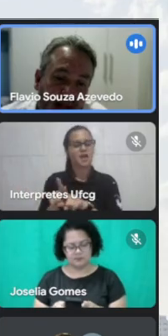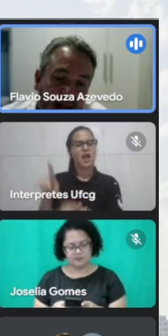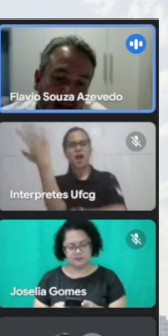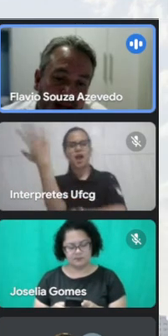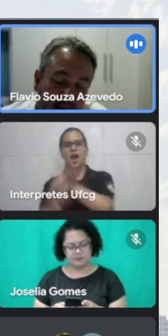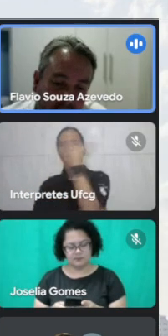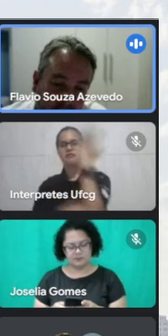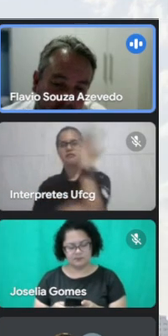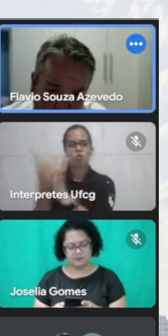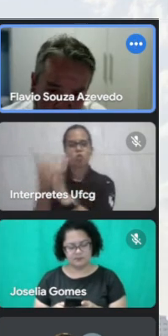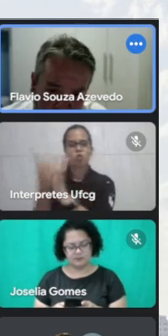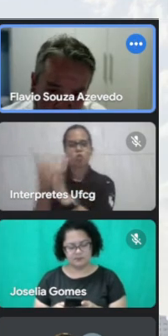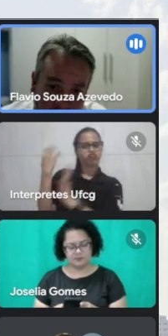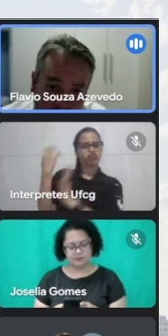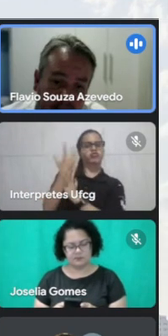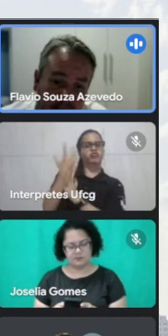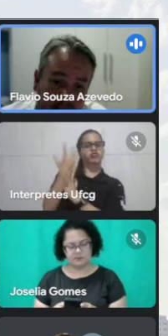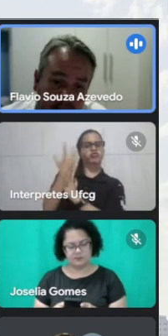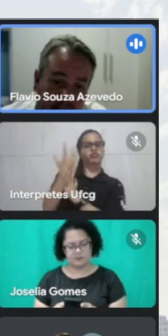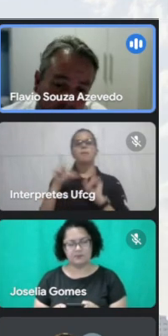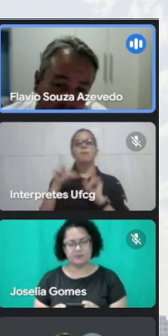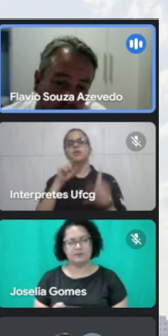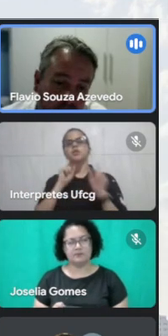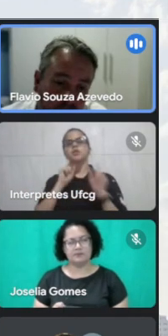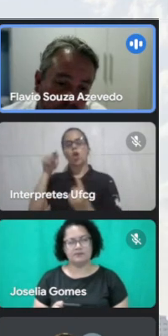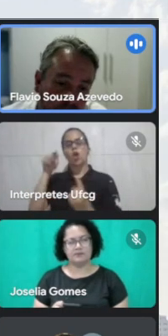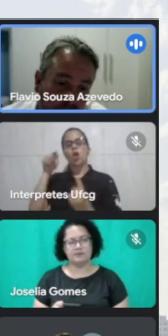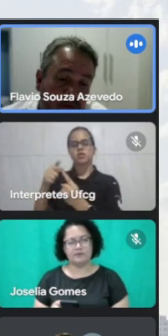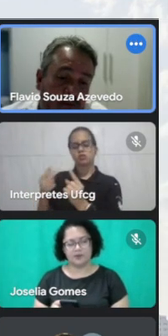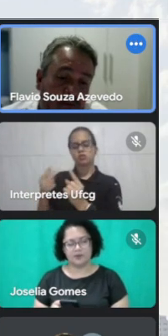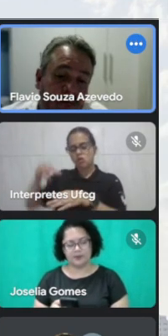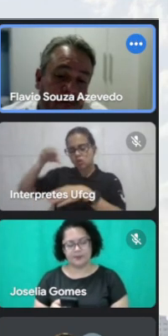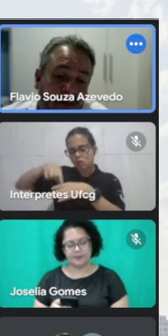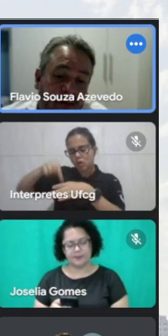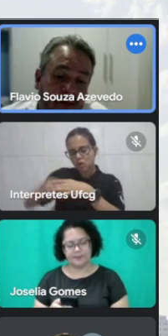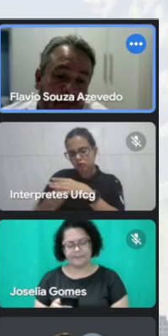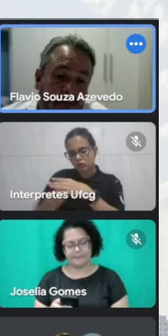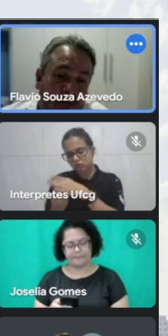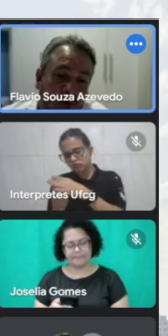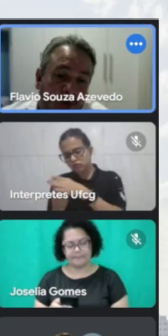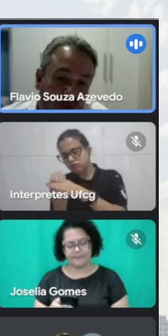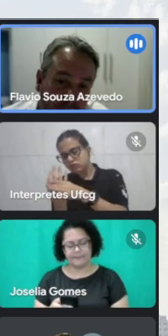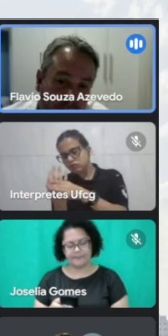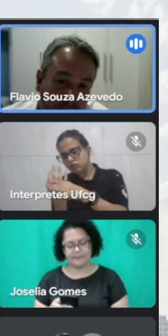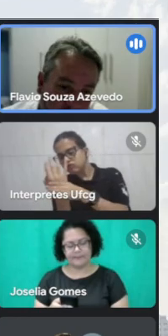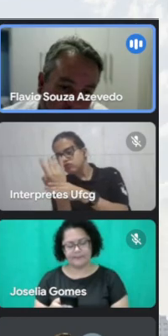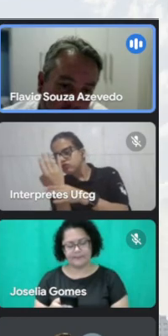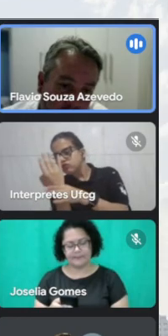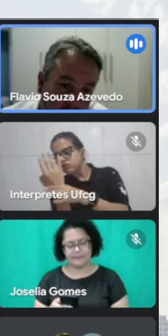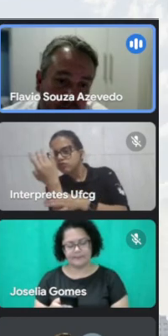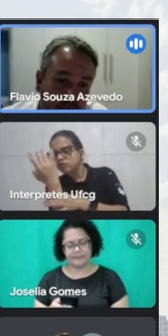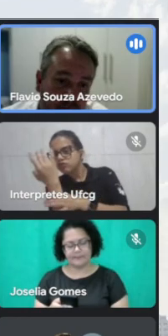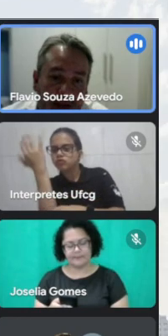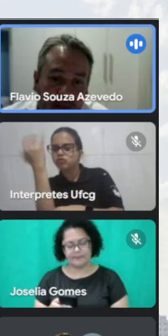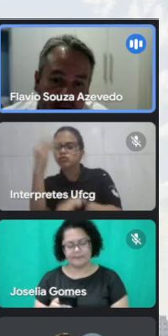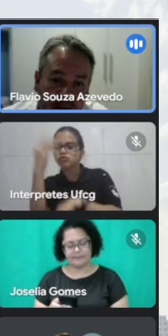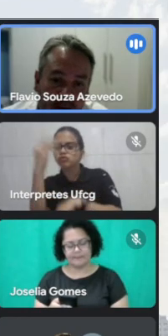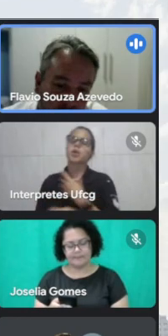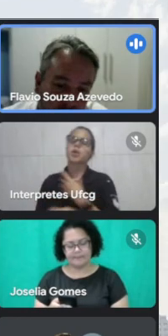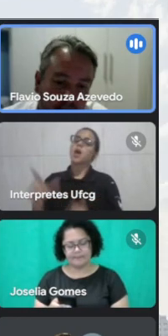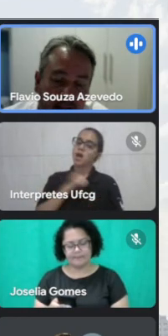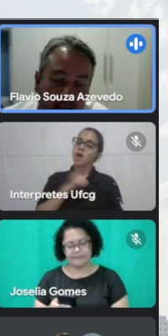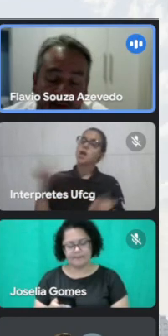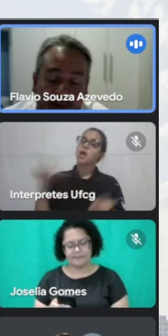as chegadas, né, as proximidades dos rios, construir passarelas e pontes, né,